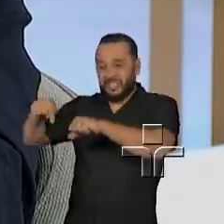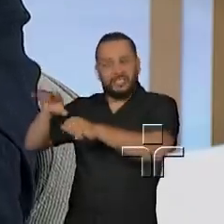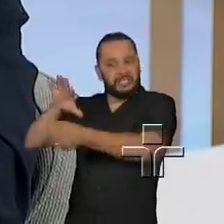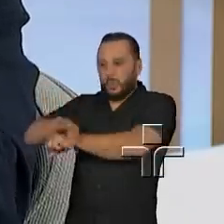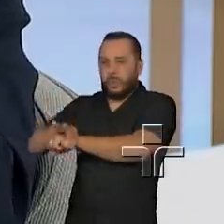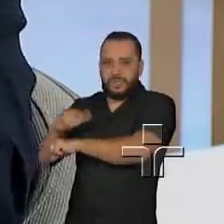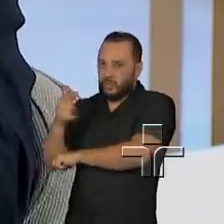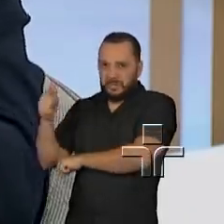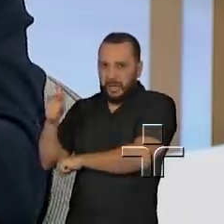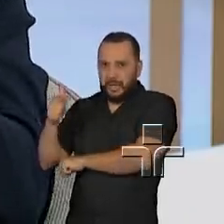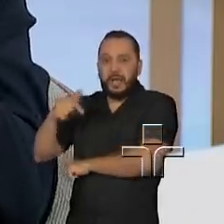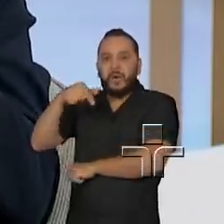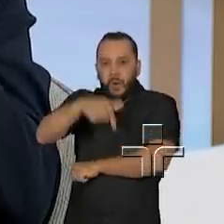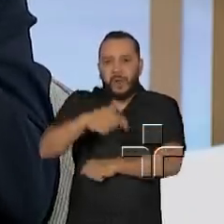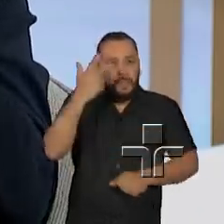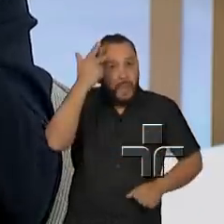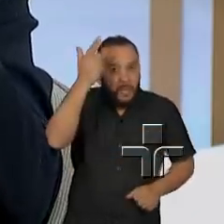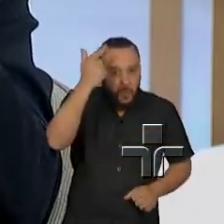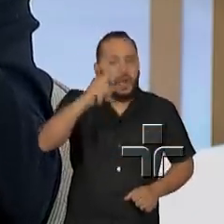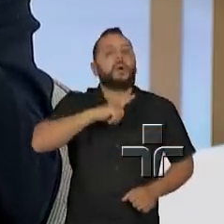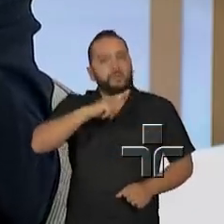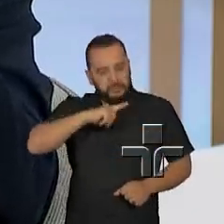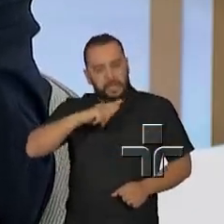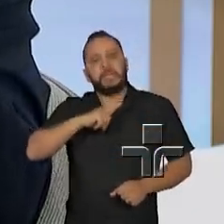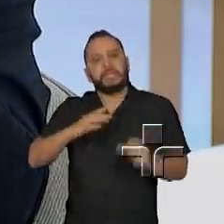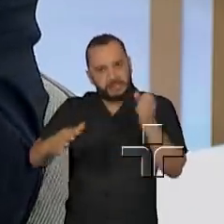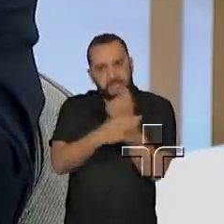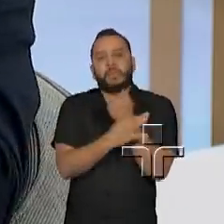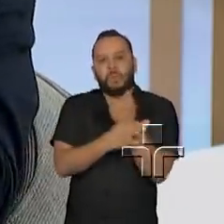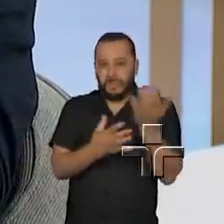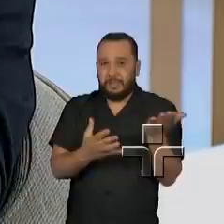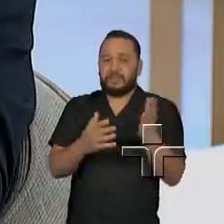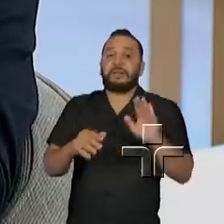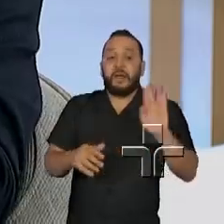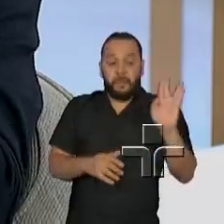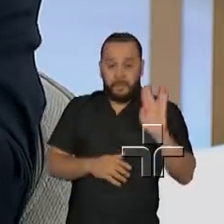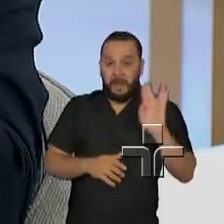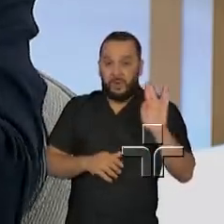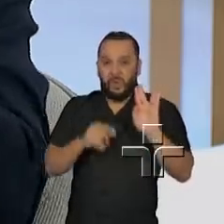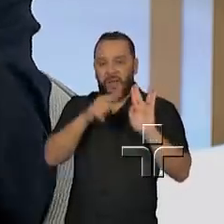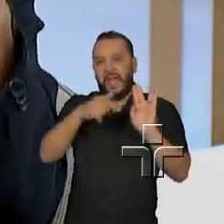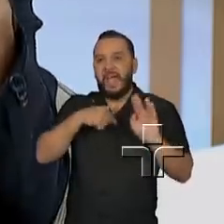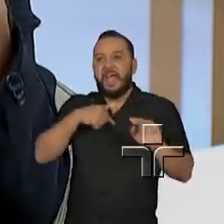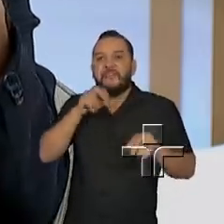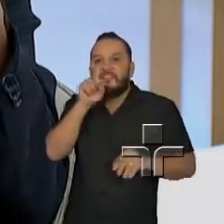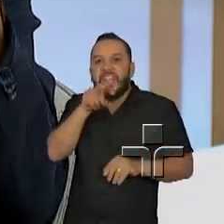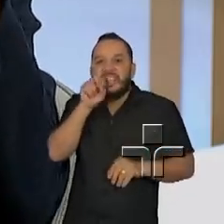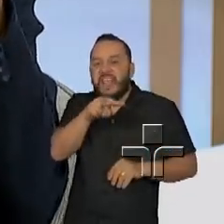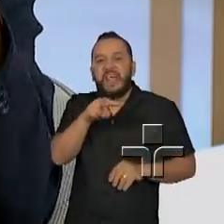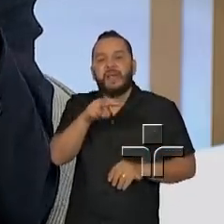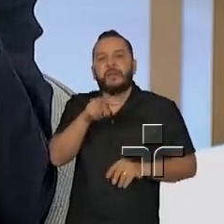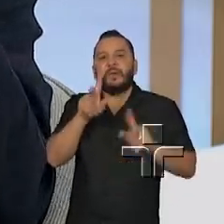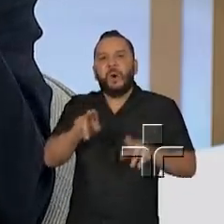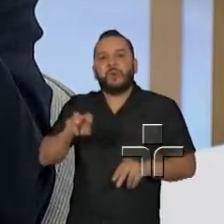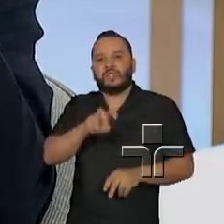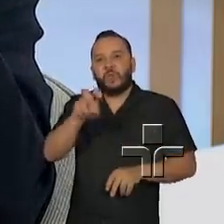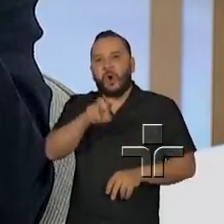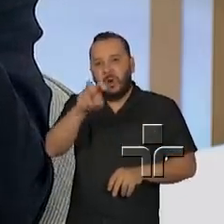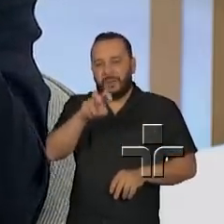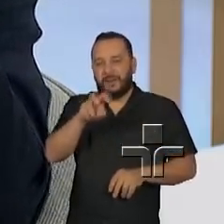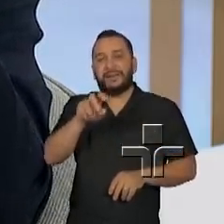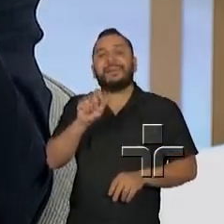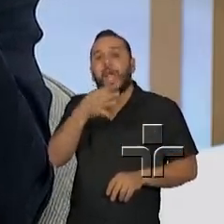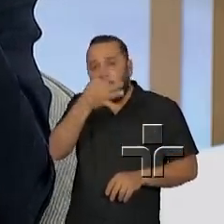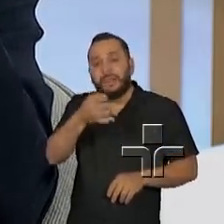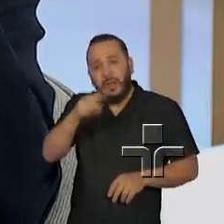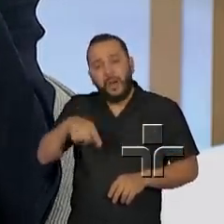países. Hoje, no Brasil, esse debate tem 3 pontas. Uma ponta que diz que maconha é veneno de jararaca e não pode ter, que é a posição do governo.